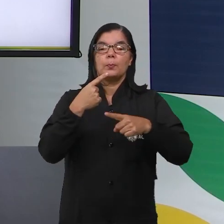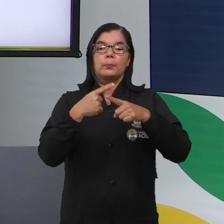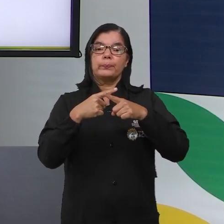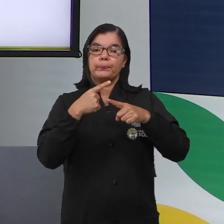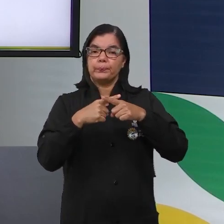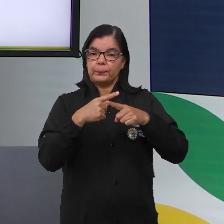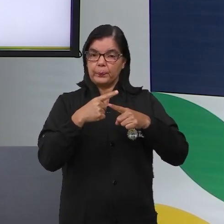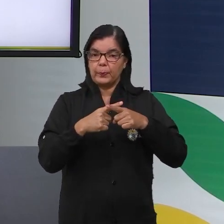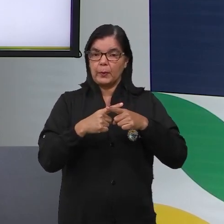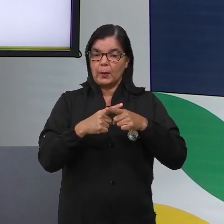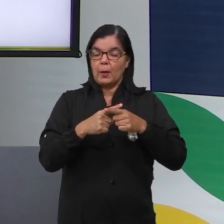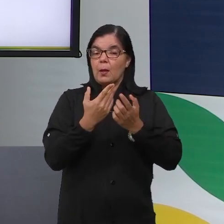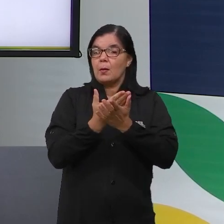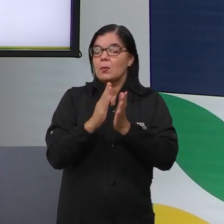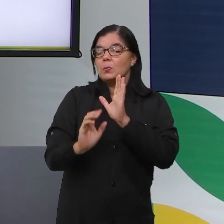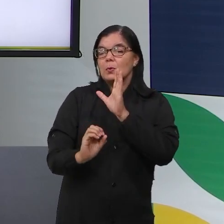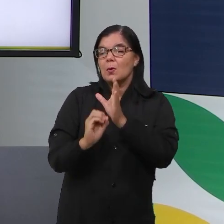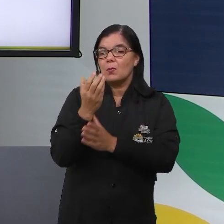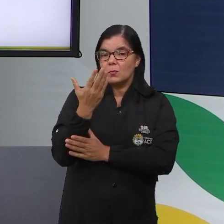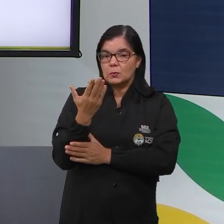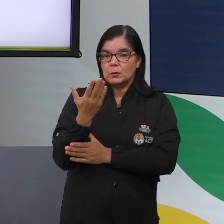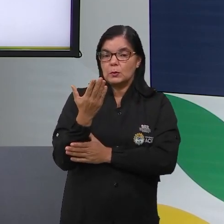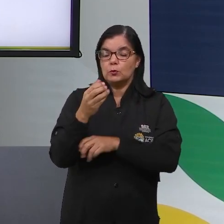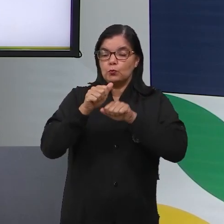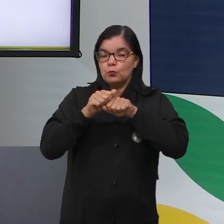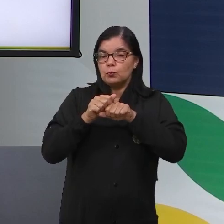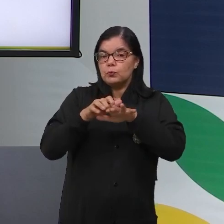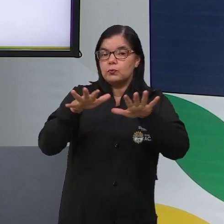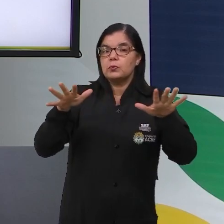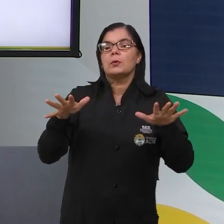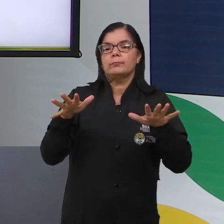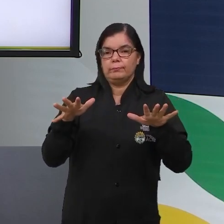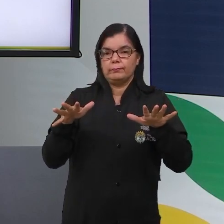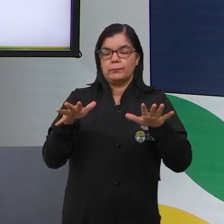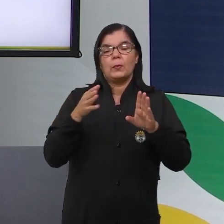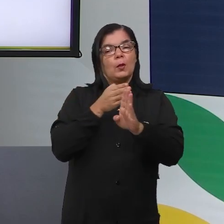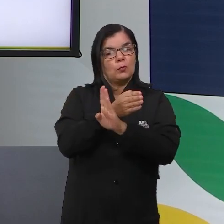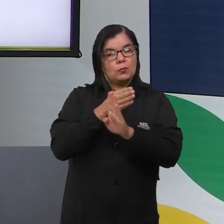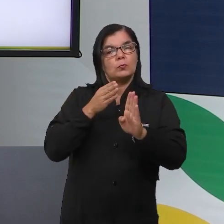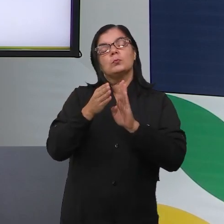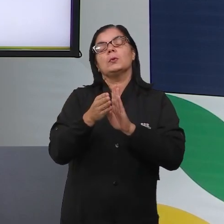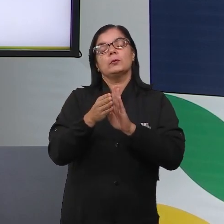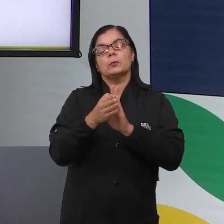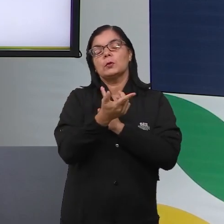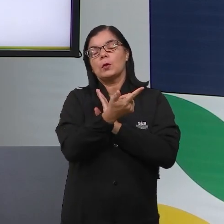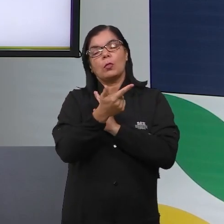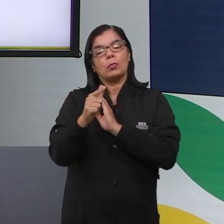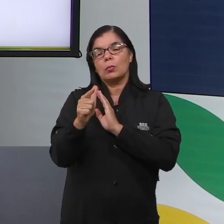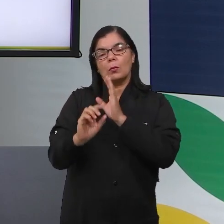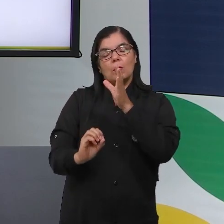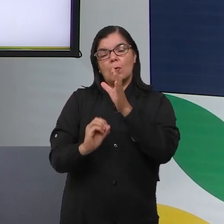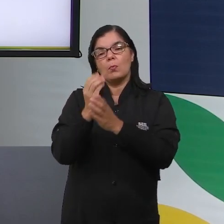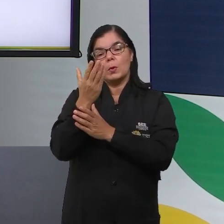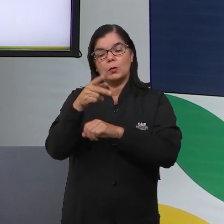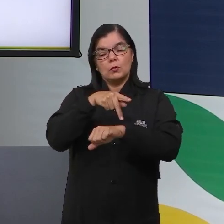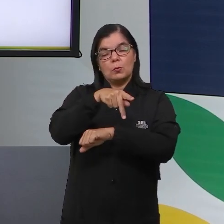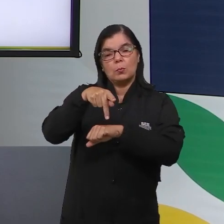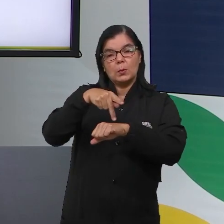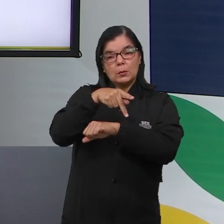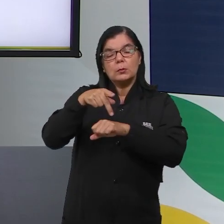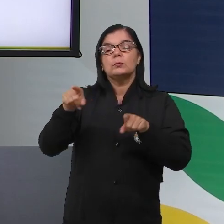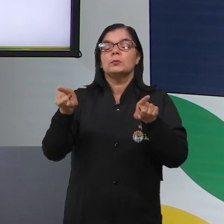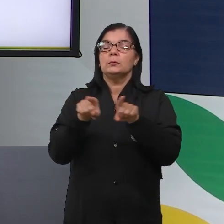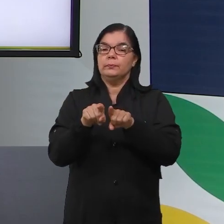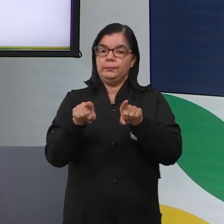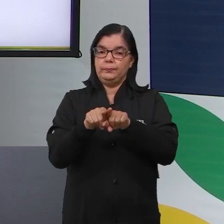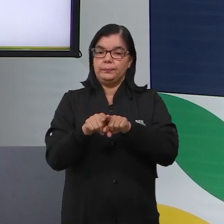porque acaba acontecendo uma difusão de determinadas modalidades. Mesmo que não tenha origem em determinado país, aquilo acaba